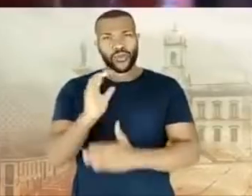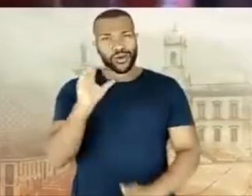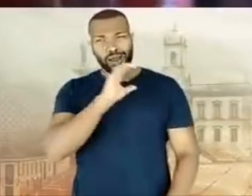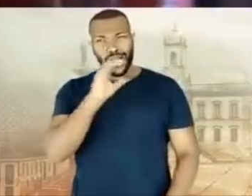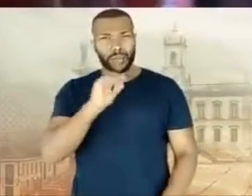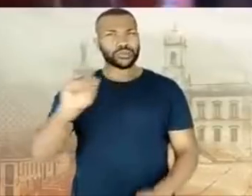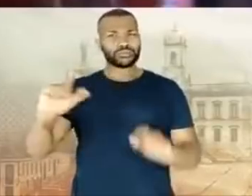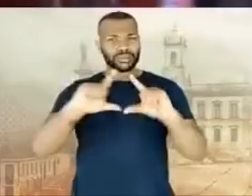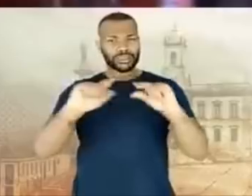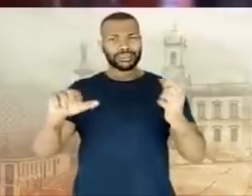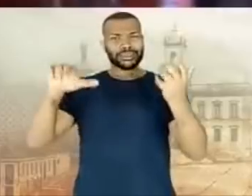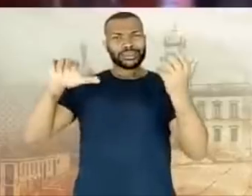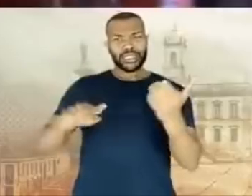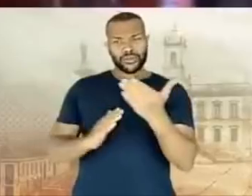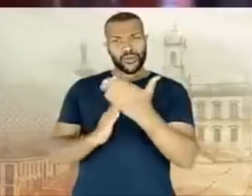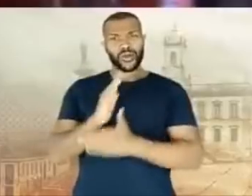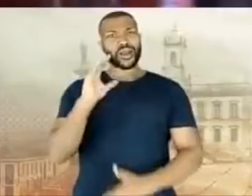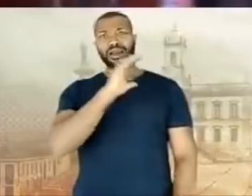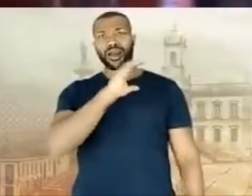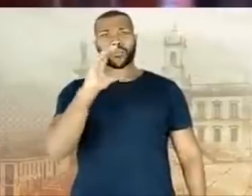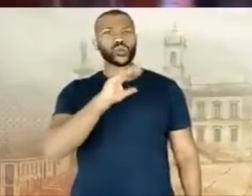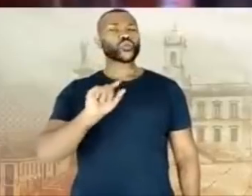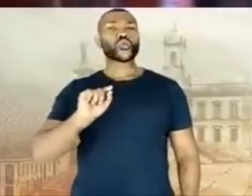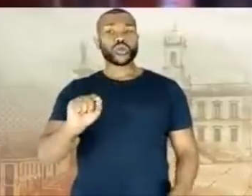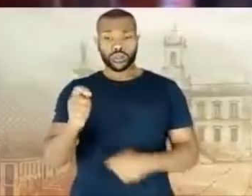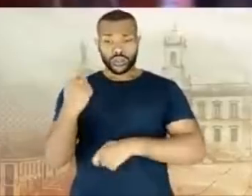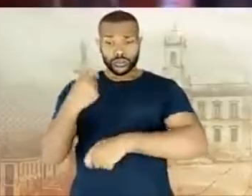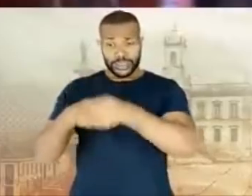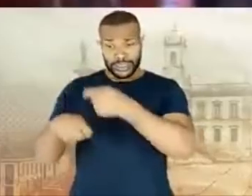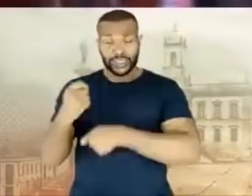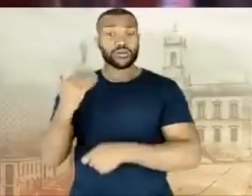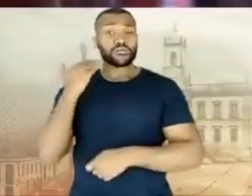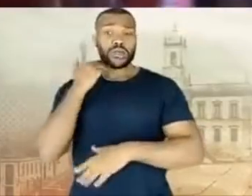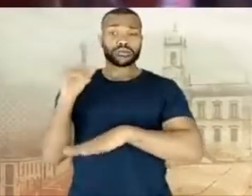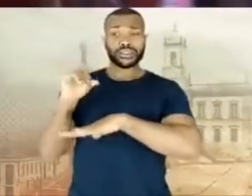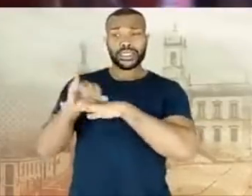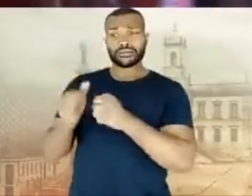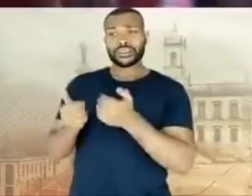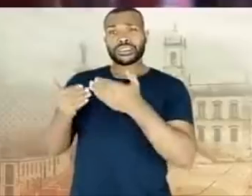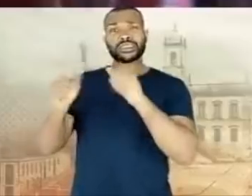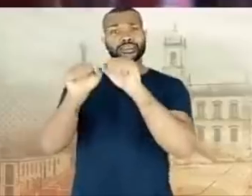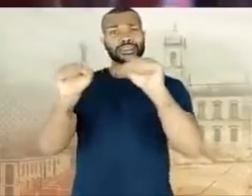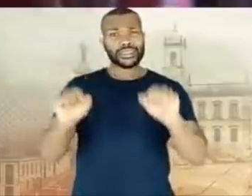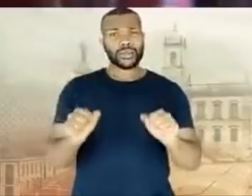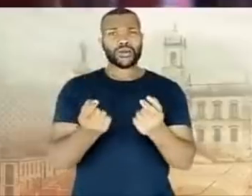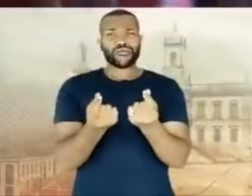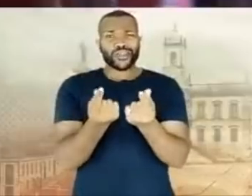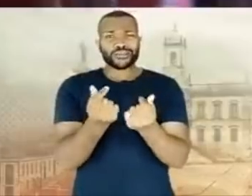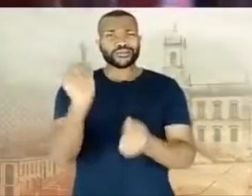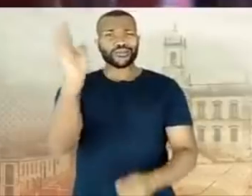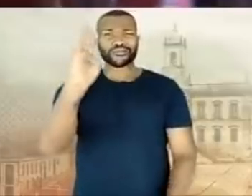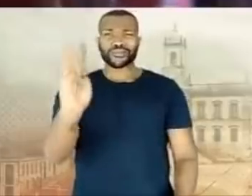muito rapidinho a entrega da administração do Banco Central ao sistema financeiro brasileiro e, quiçá, ao sistema